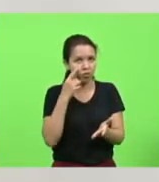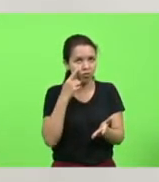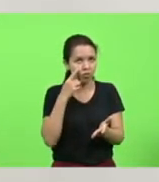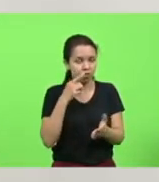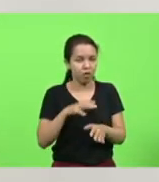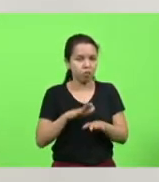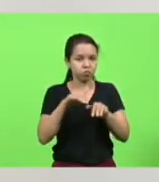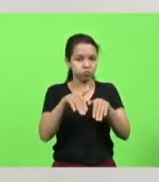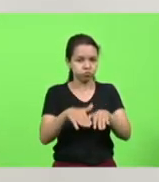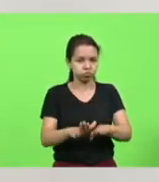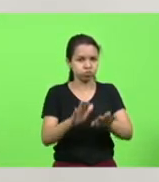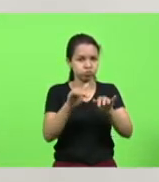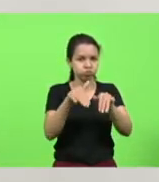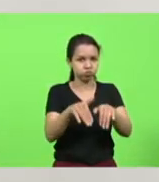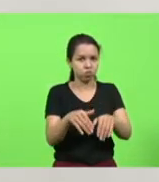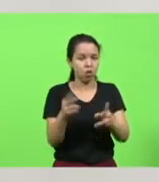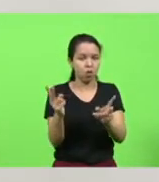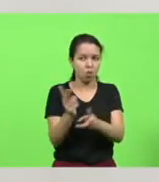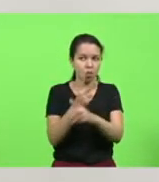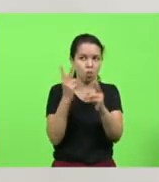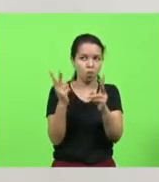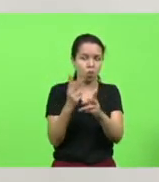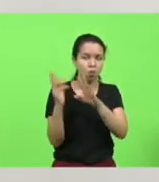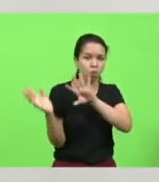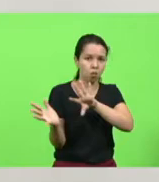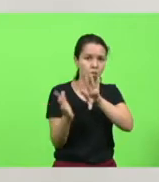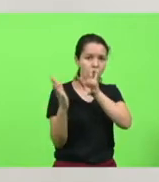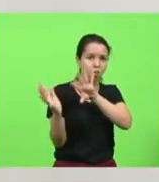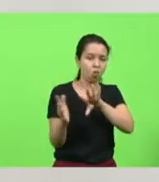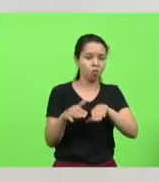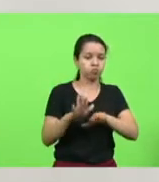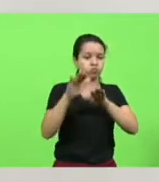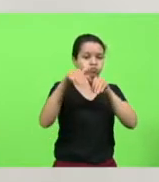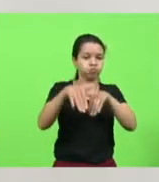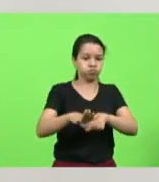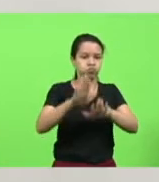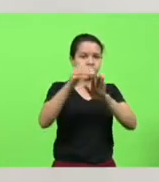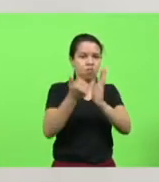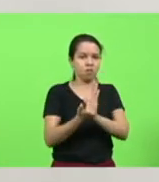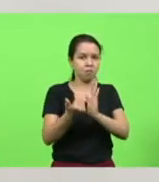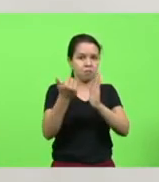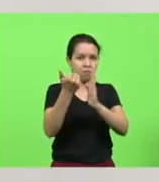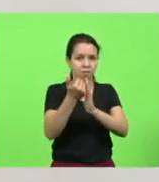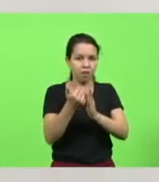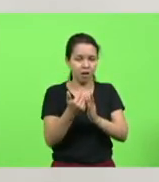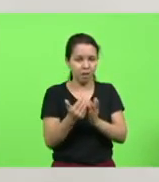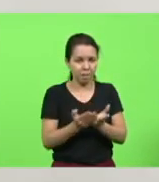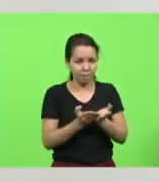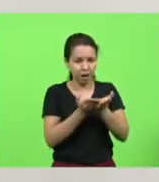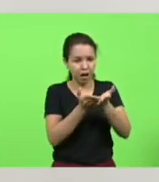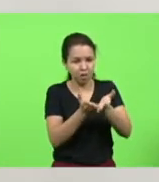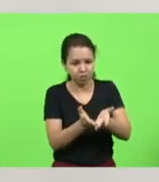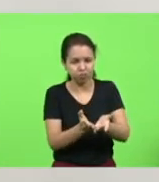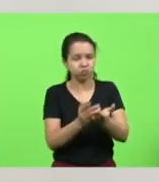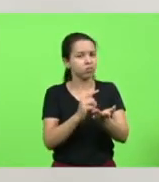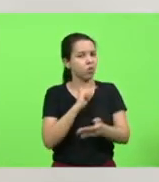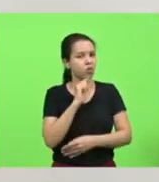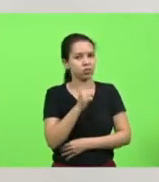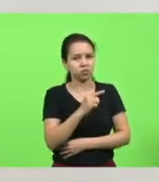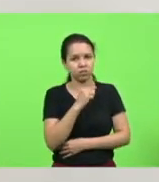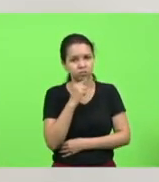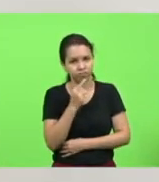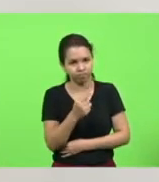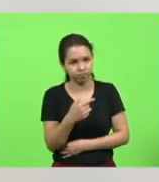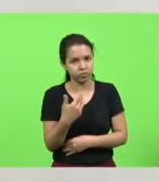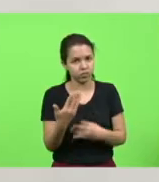dão aí de vento sul, nordeste, onde a ondulação fica grande, é quase impossível entrar um barco ali. Então, nós viemos trabalhando. Eu levei o